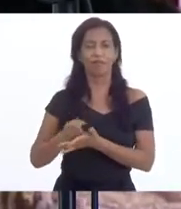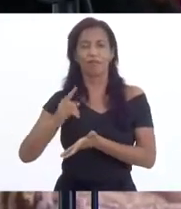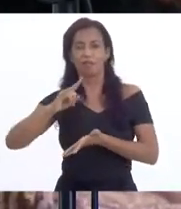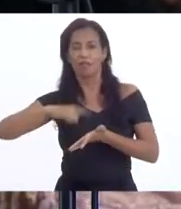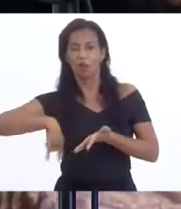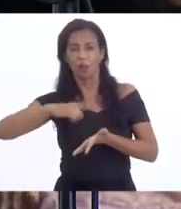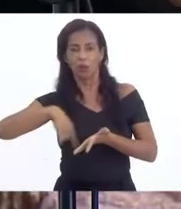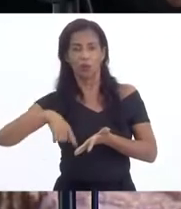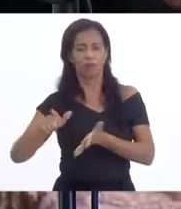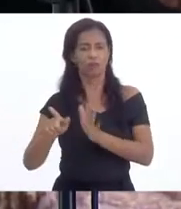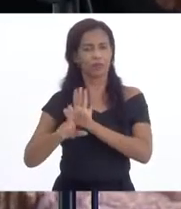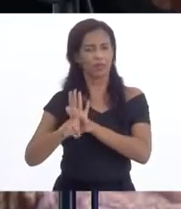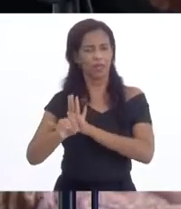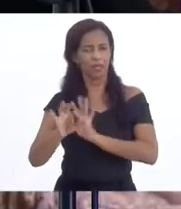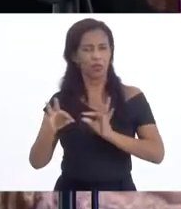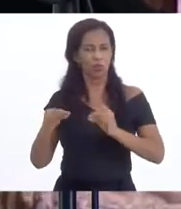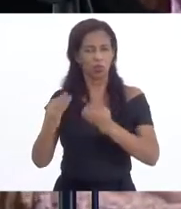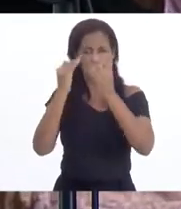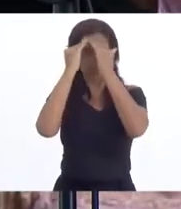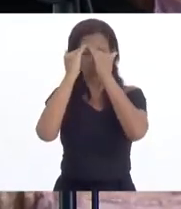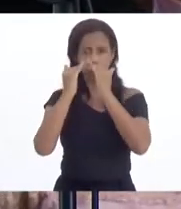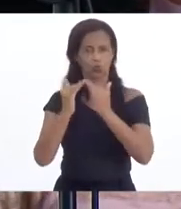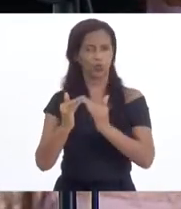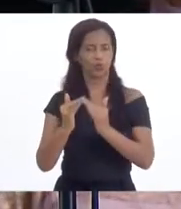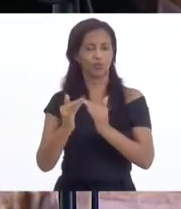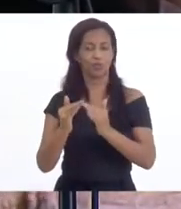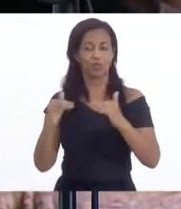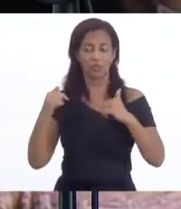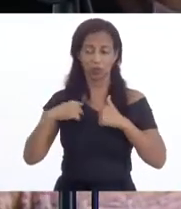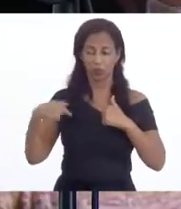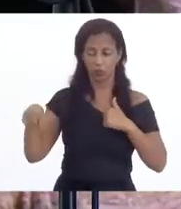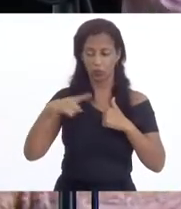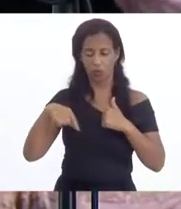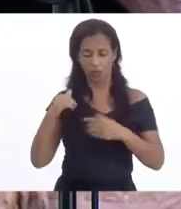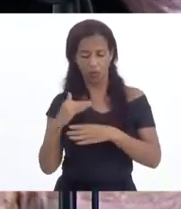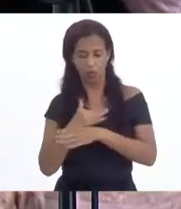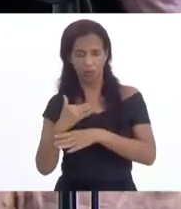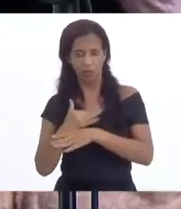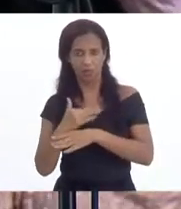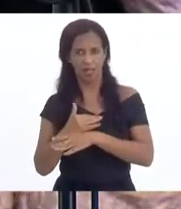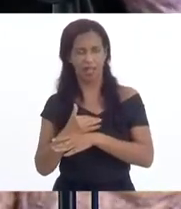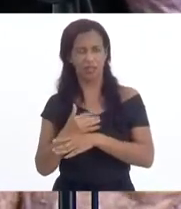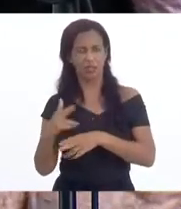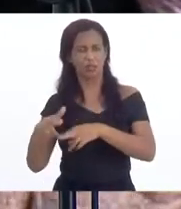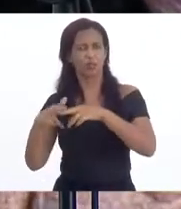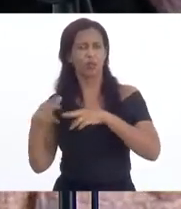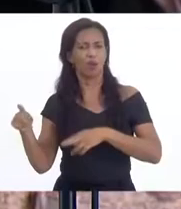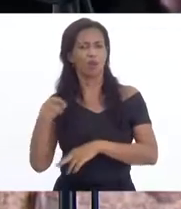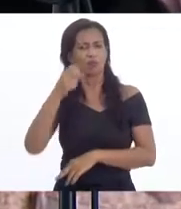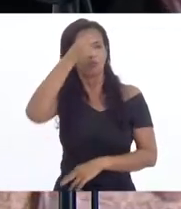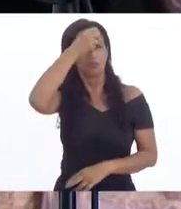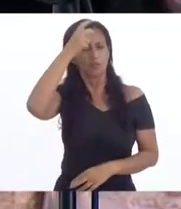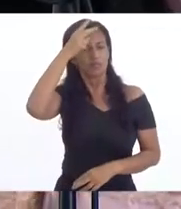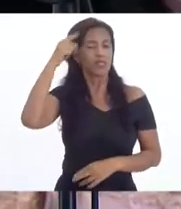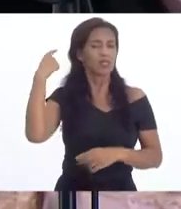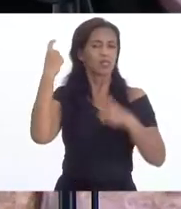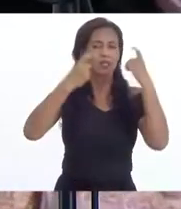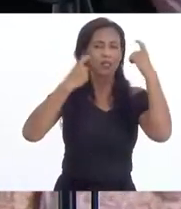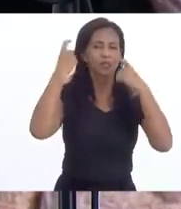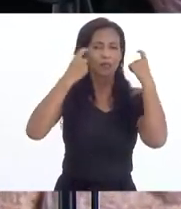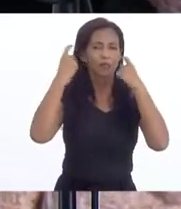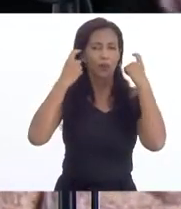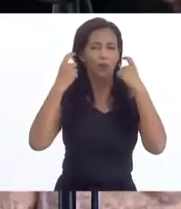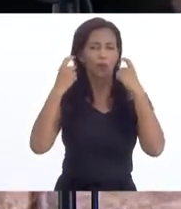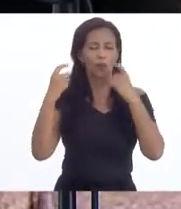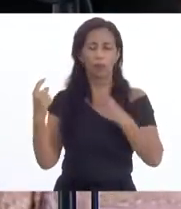de tudo que a gente tem que cumprir. Em nosso caso, em São João da Barra, por diretriz da nossa prefeita, que muito se preocupa com os